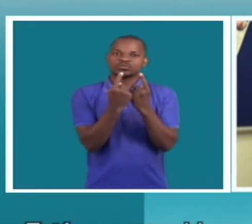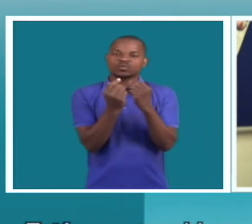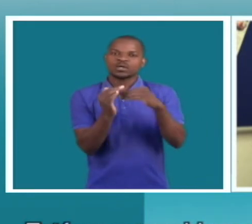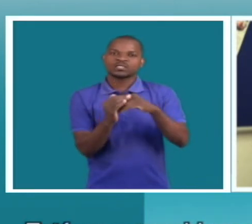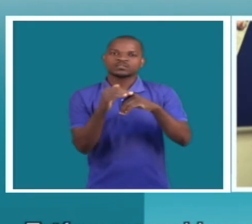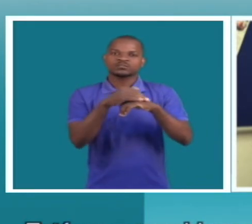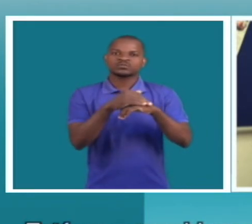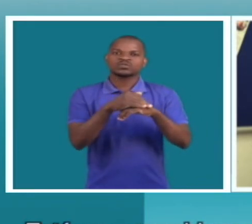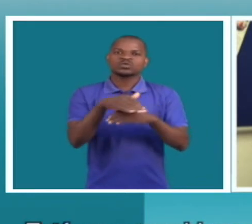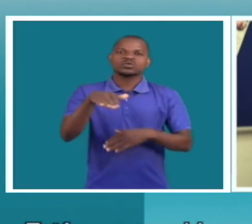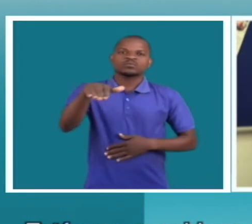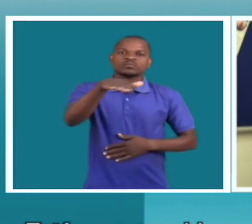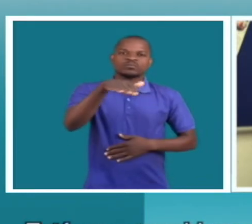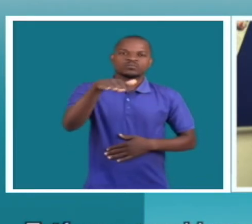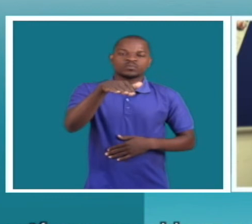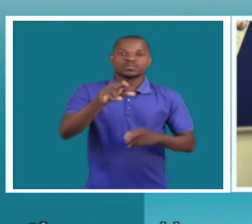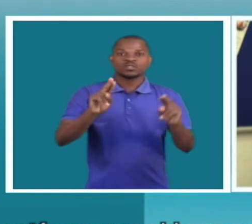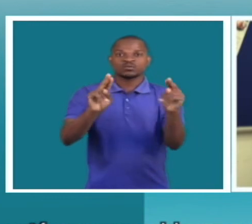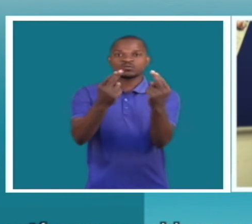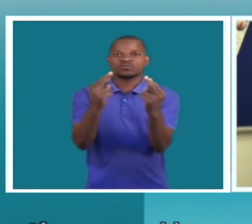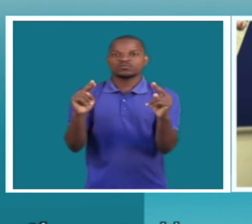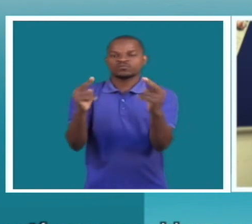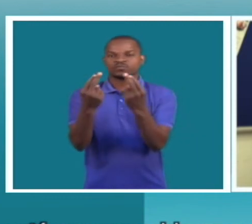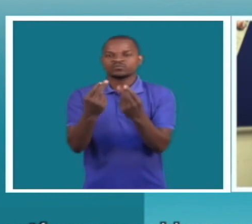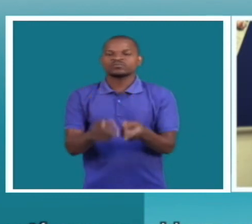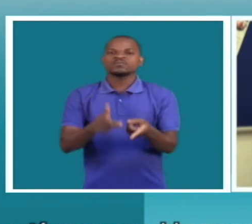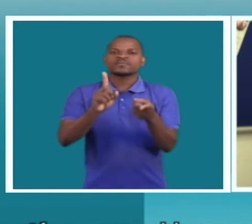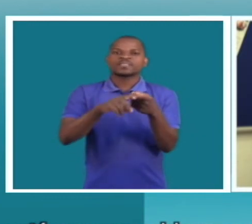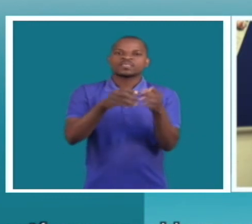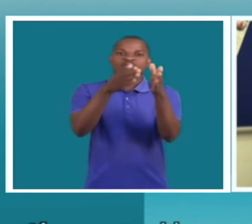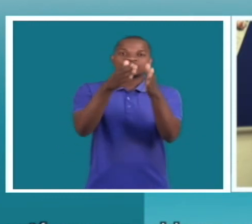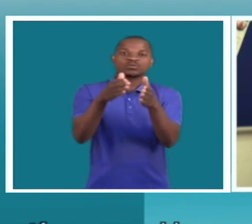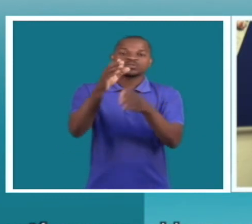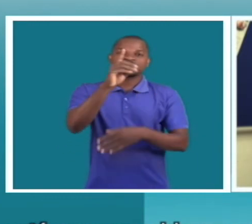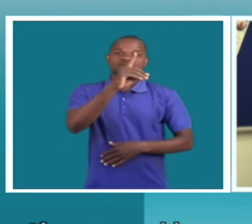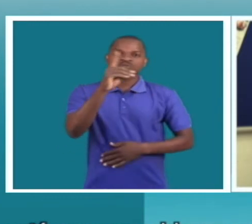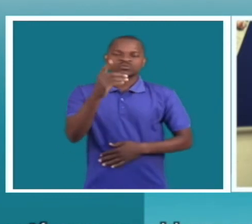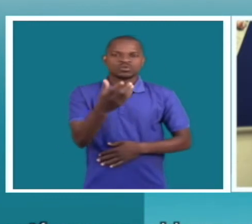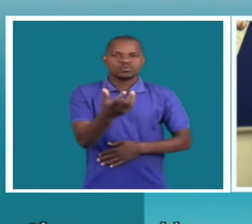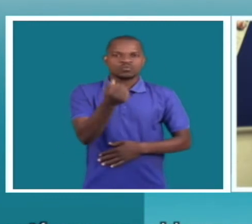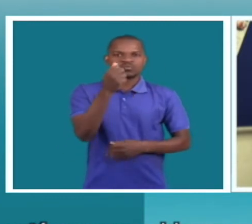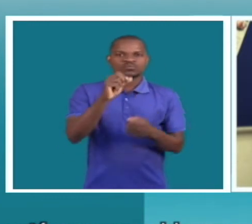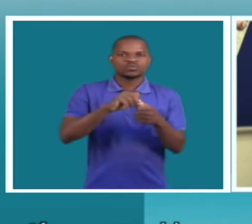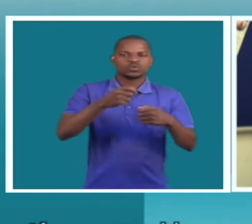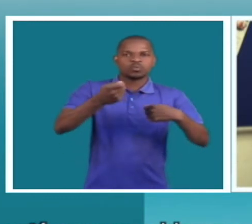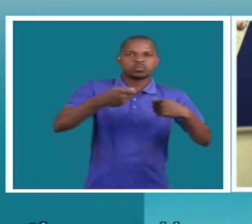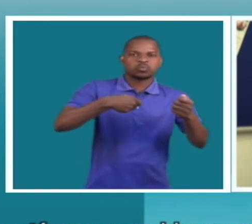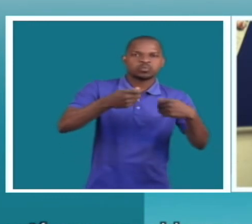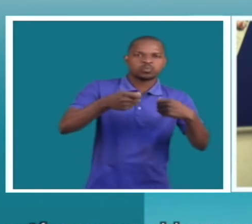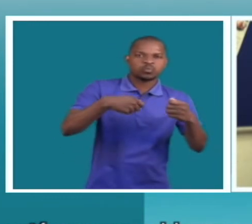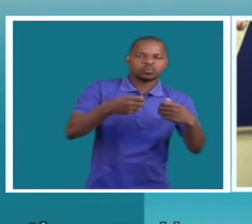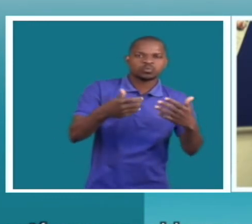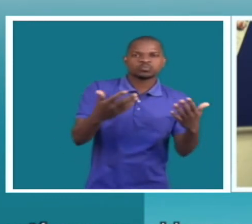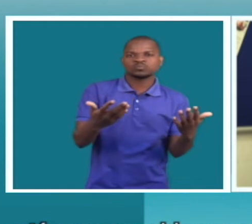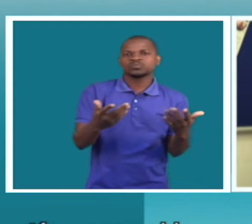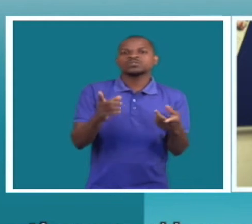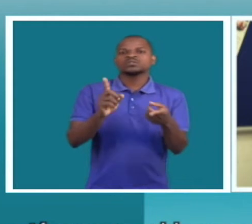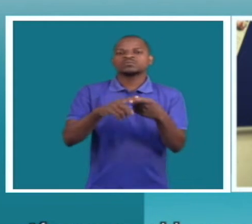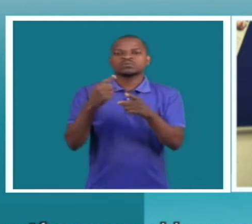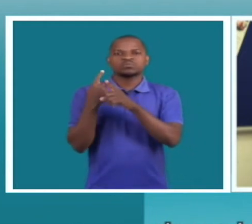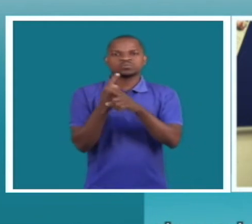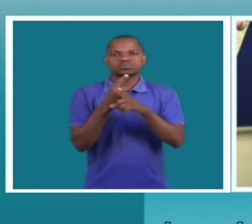na formação dos novos bairros? Está-se a considerar que as pessoas com deficiência podem desenvolver atividades geradoras de